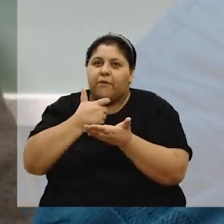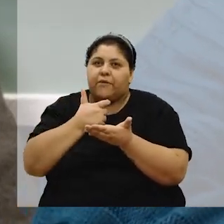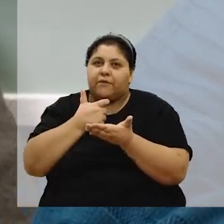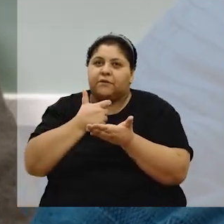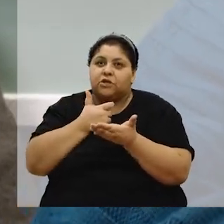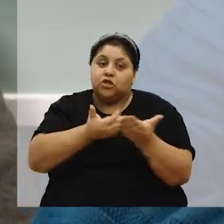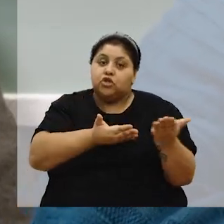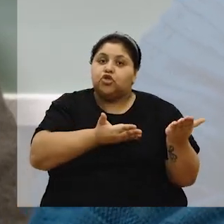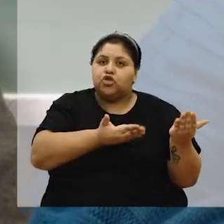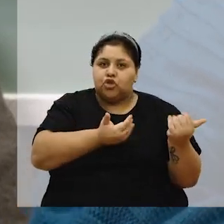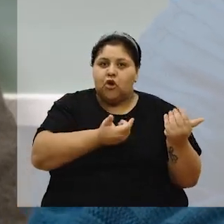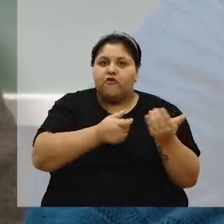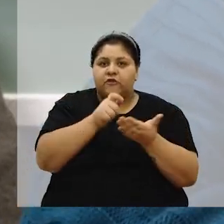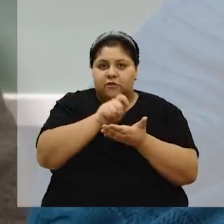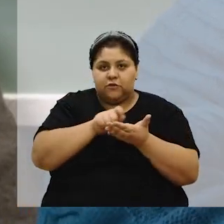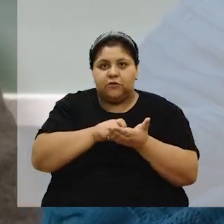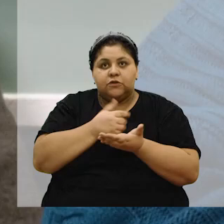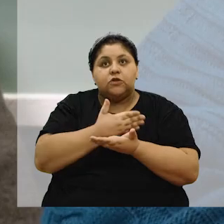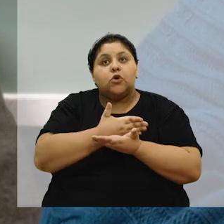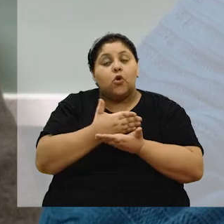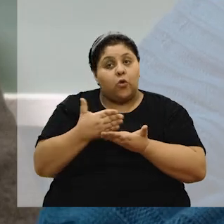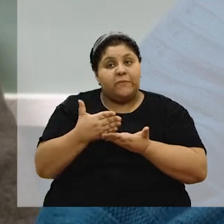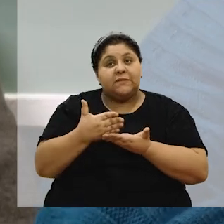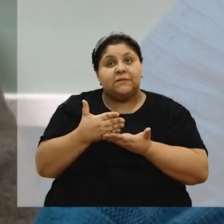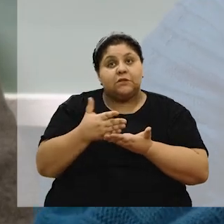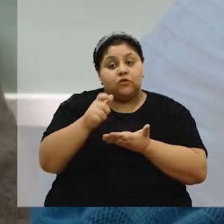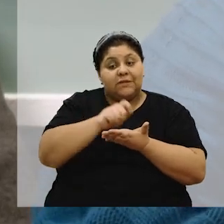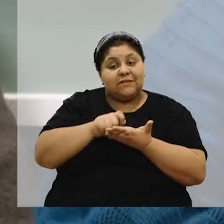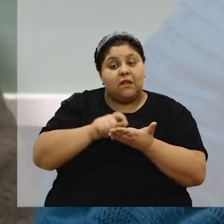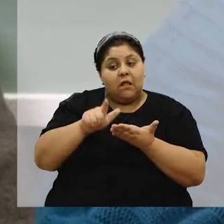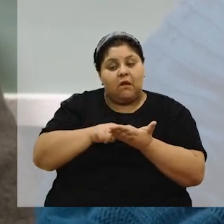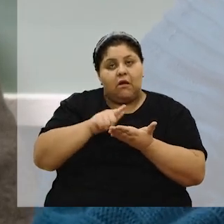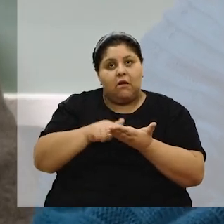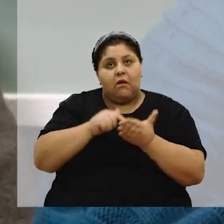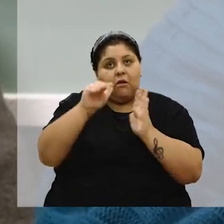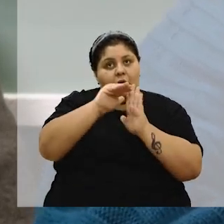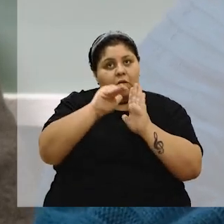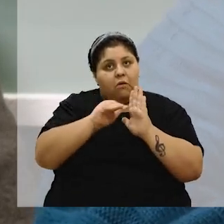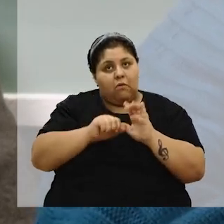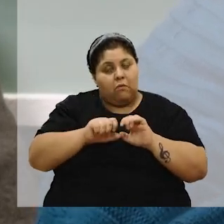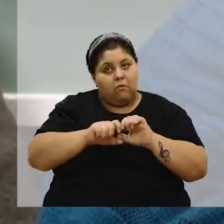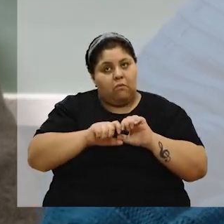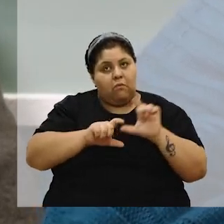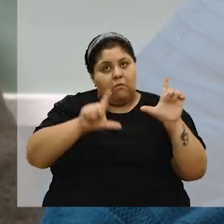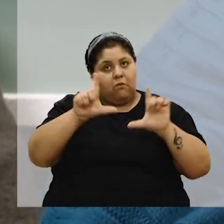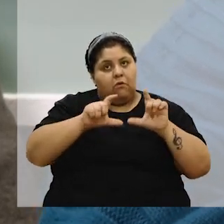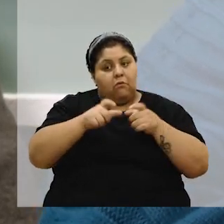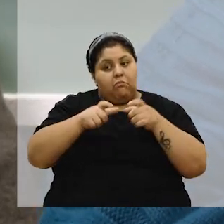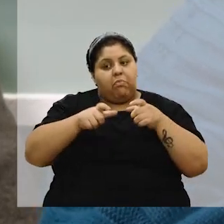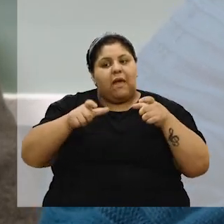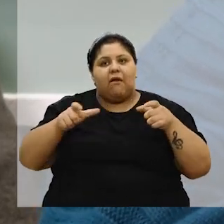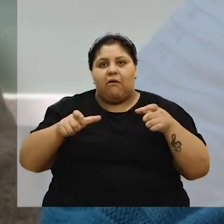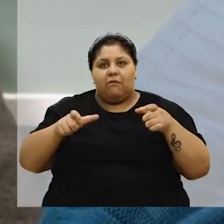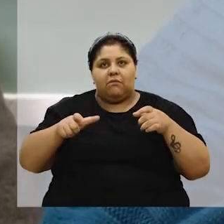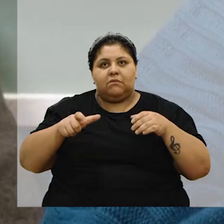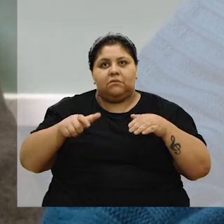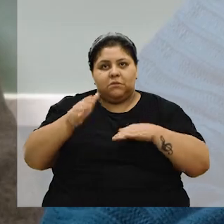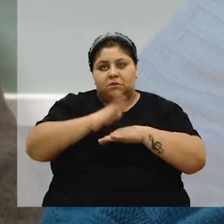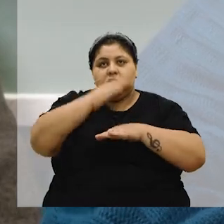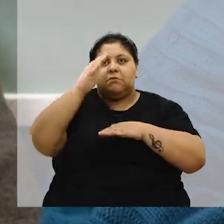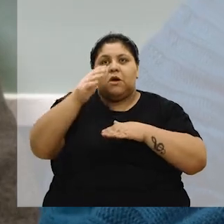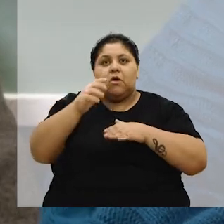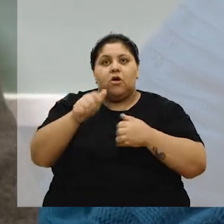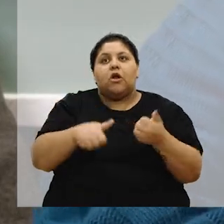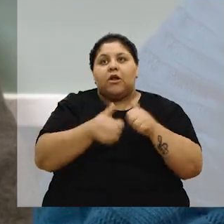acho que com a quantidade de jovens escritores começando a lançar livros, o programa tende a ficar cada vez maior e de maior